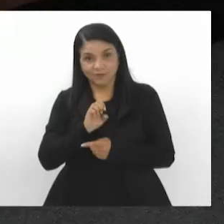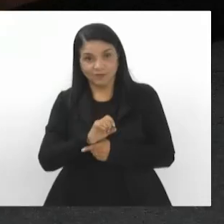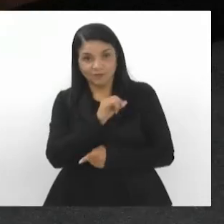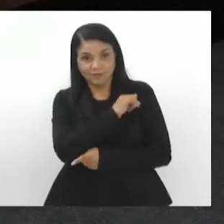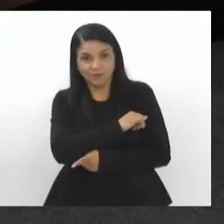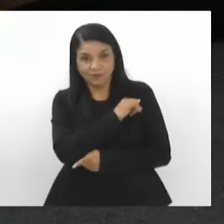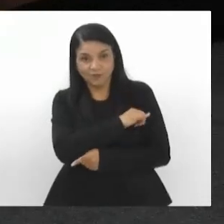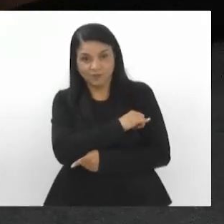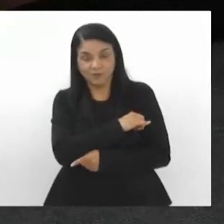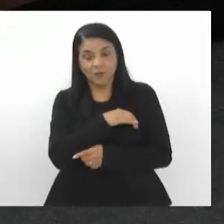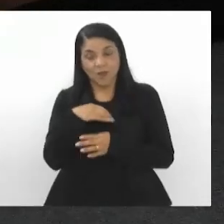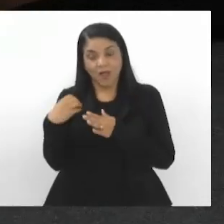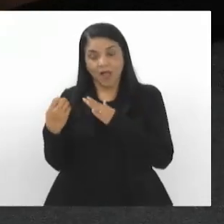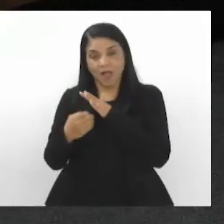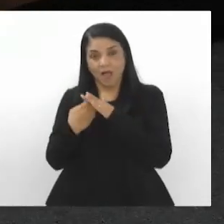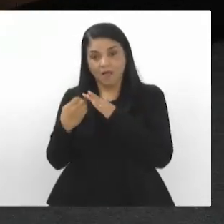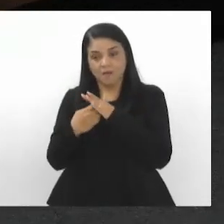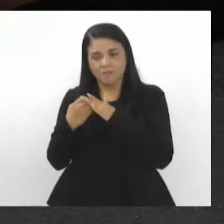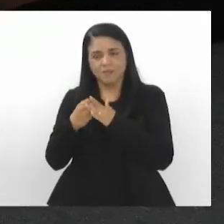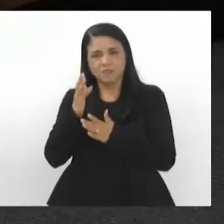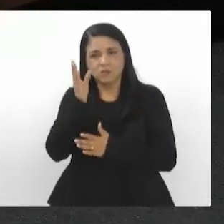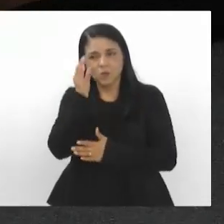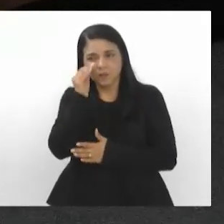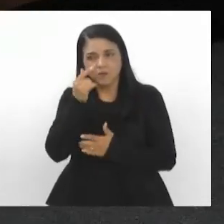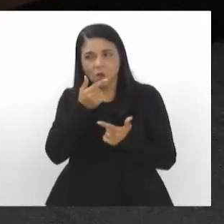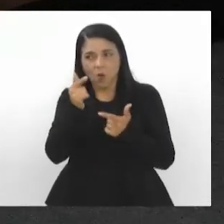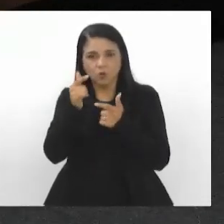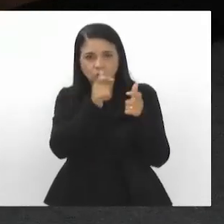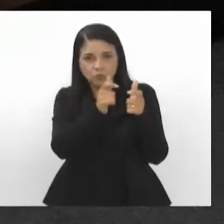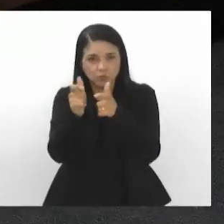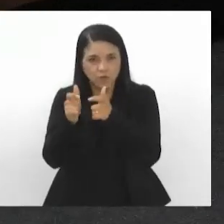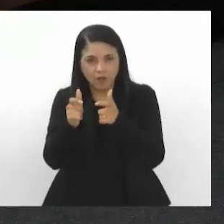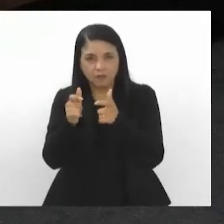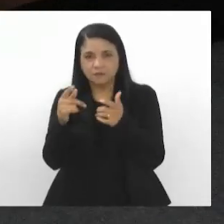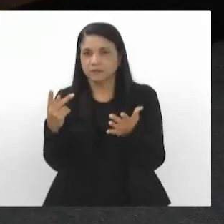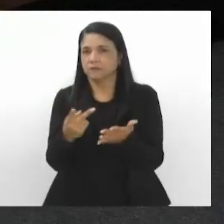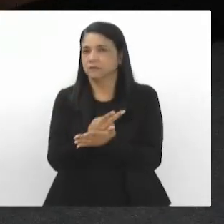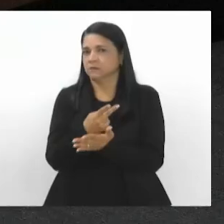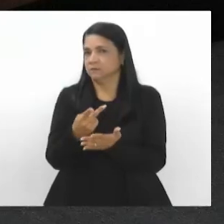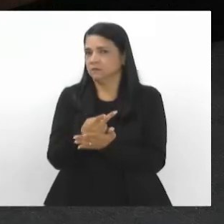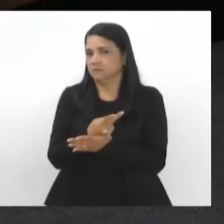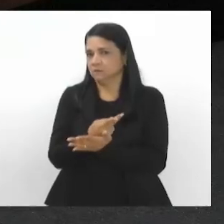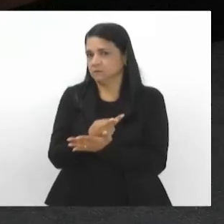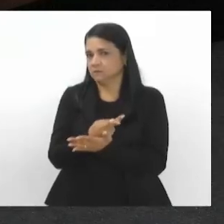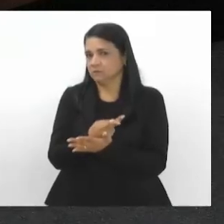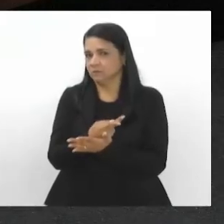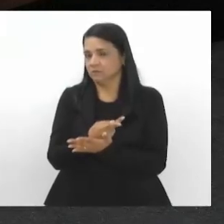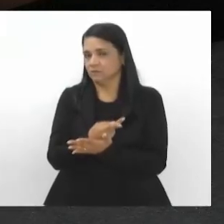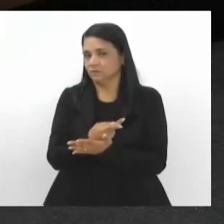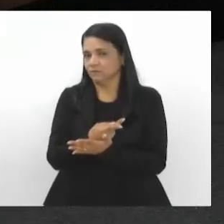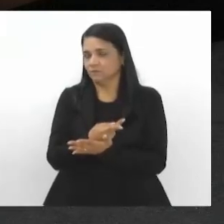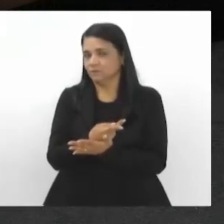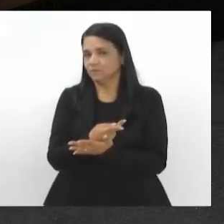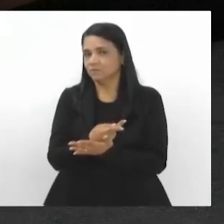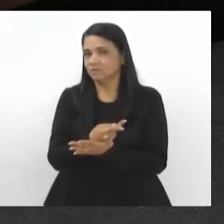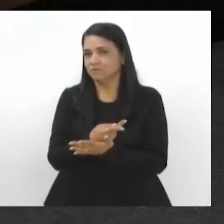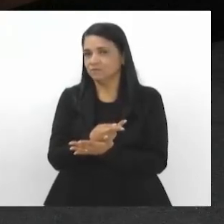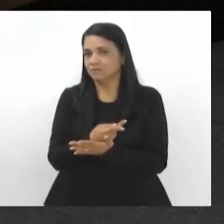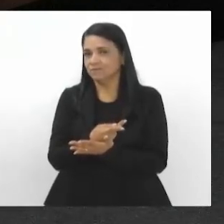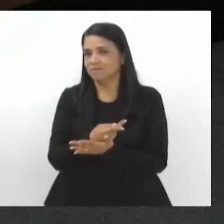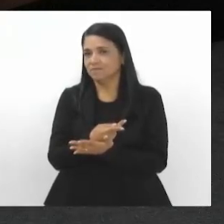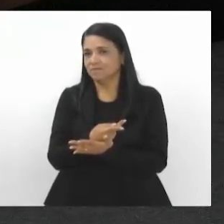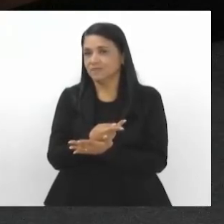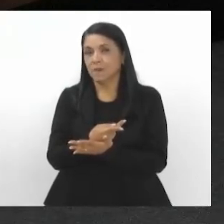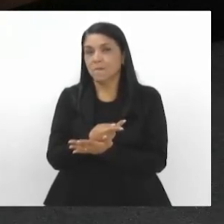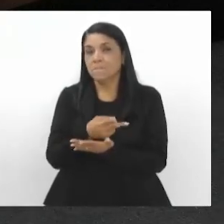de insucesso já observados em outros lugares, nobre presidente e amigo Tiago Rangel. É